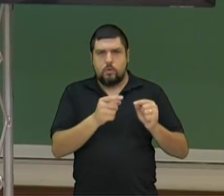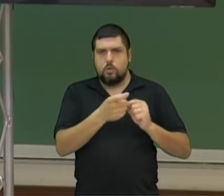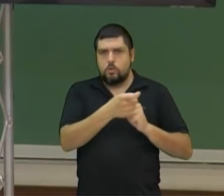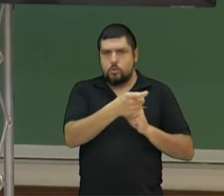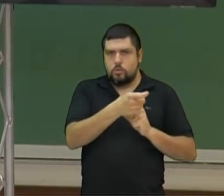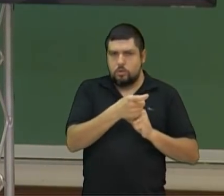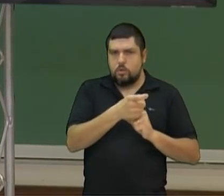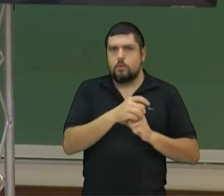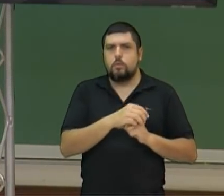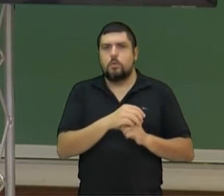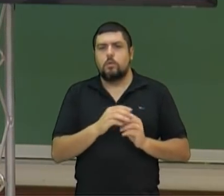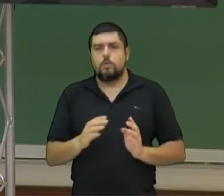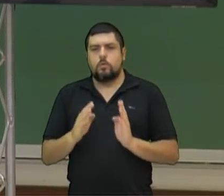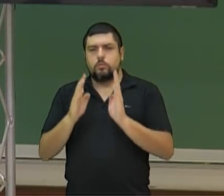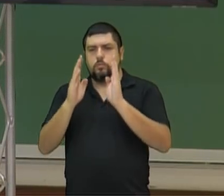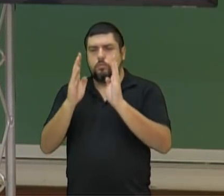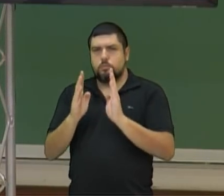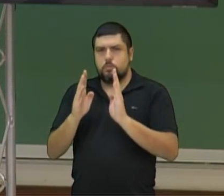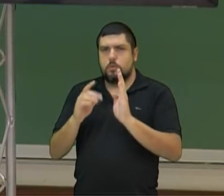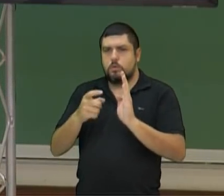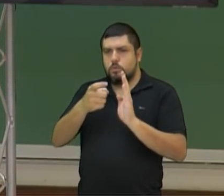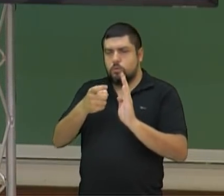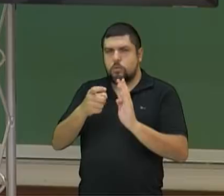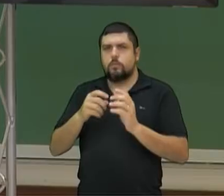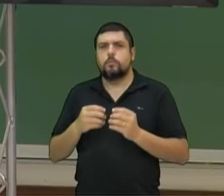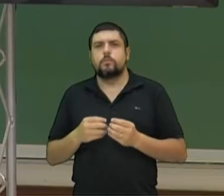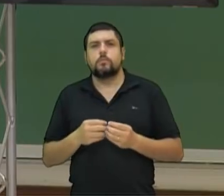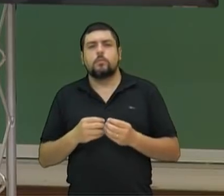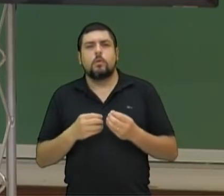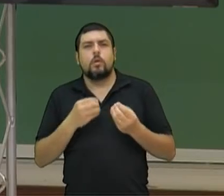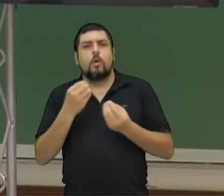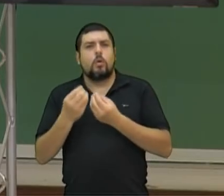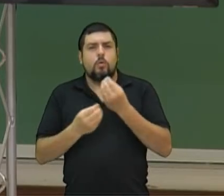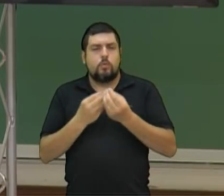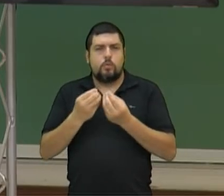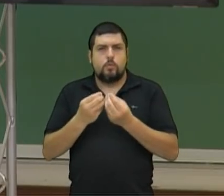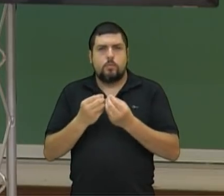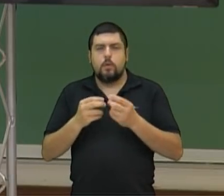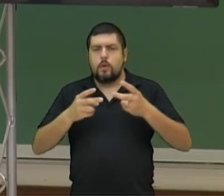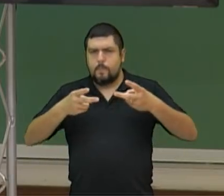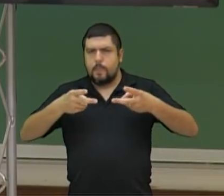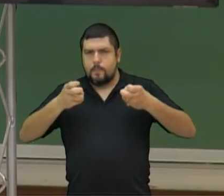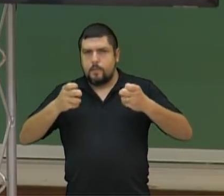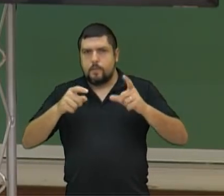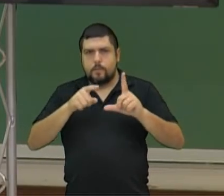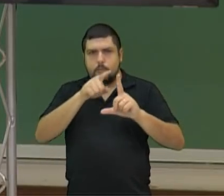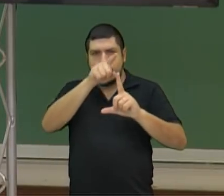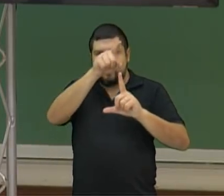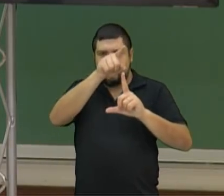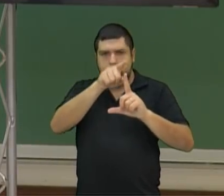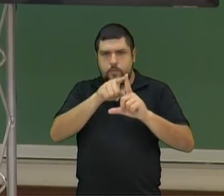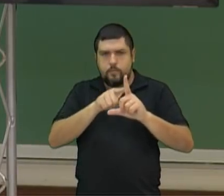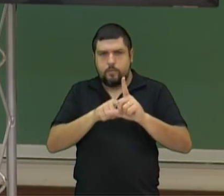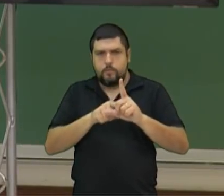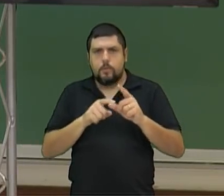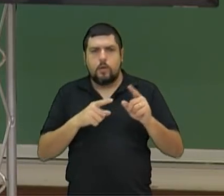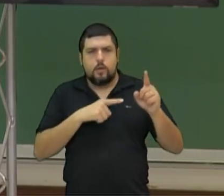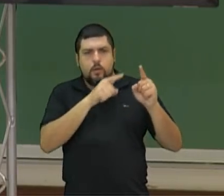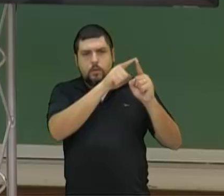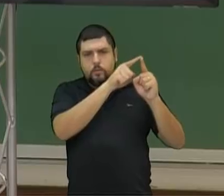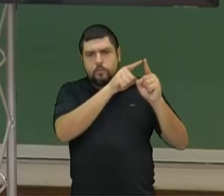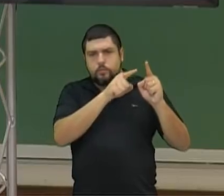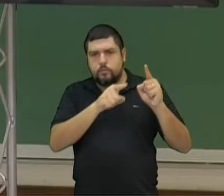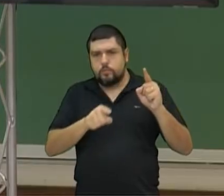Não comentei muito bem sobre o gráfico ainda, mas ele forma um V e ele tem um bico aqui na origem,